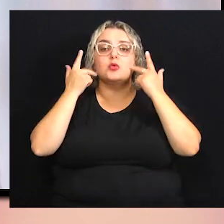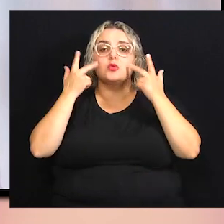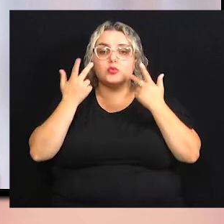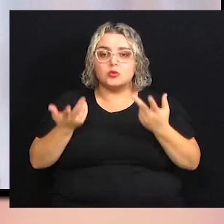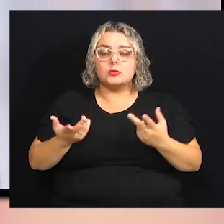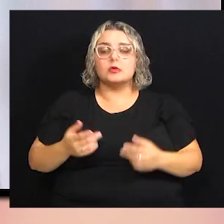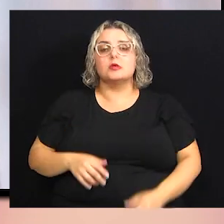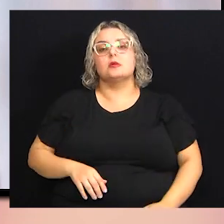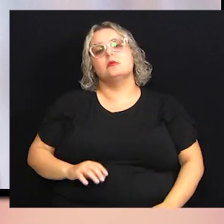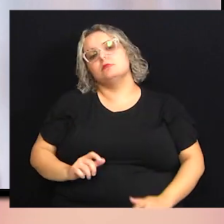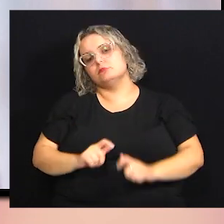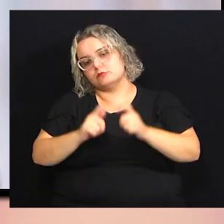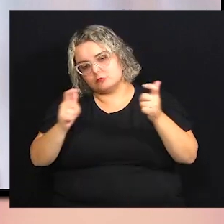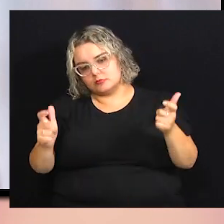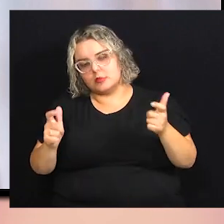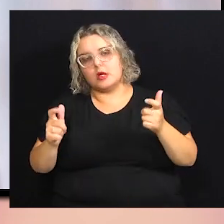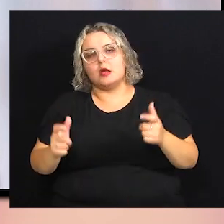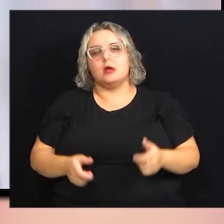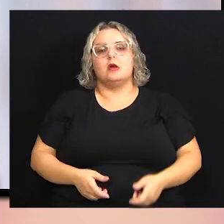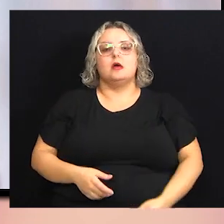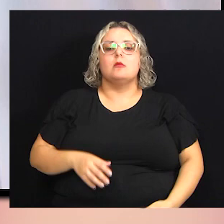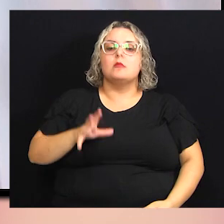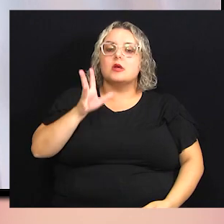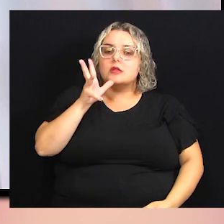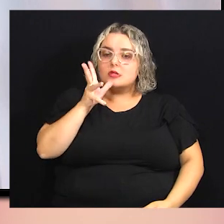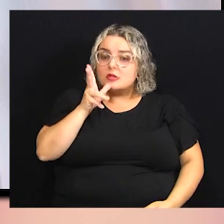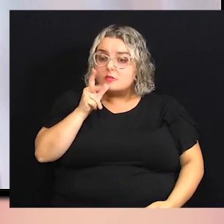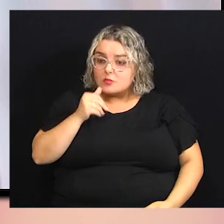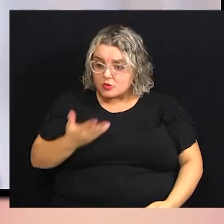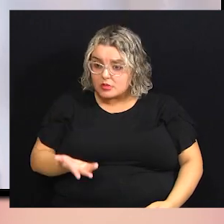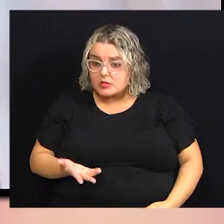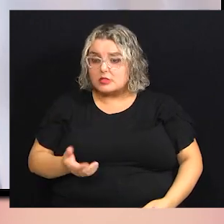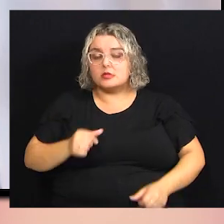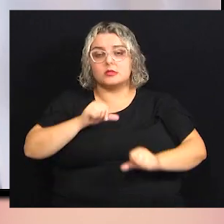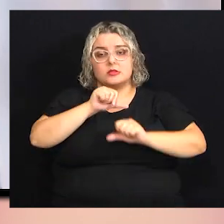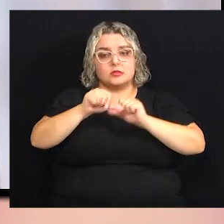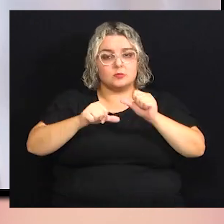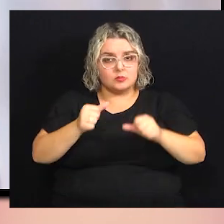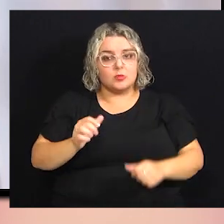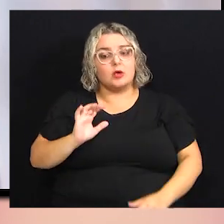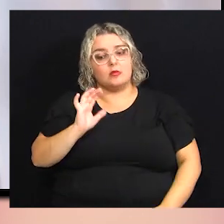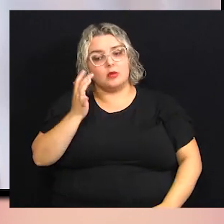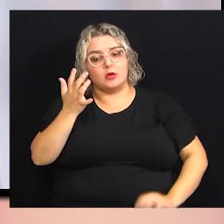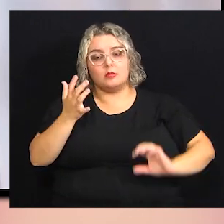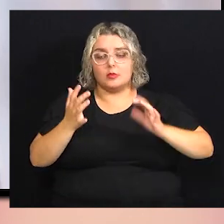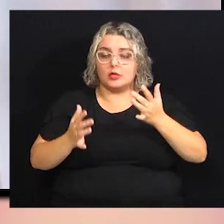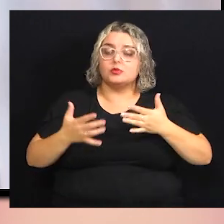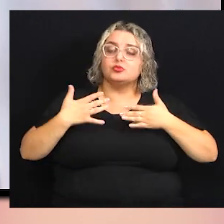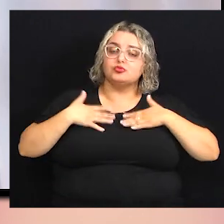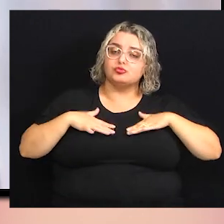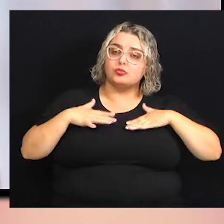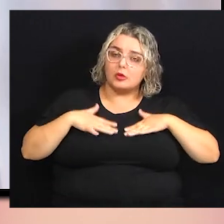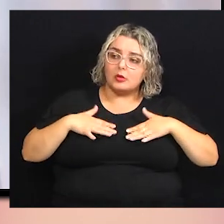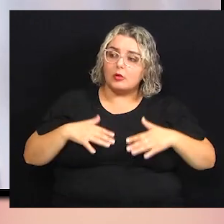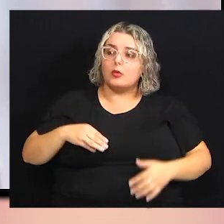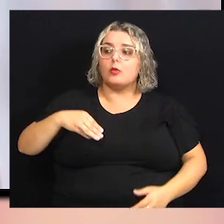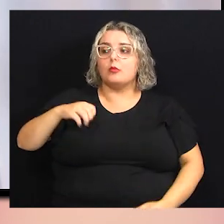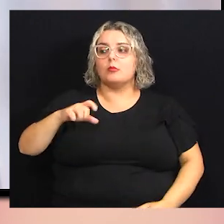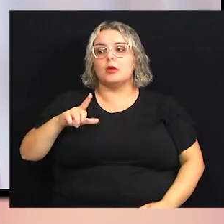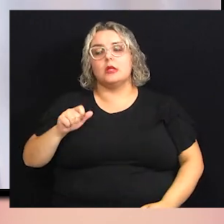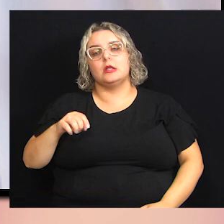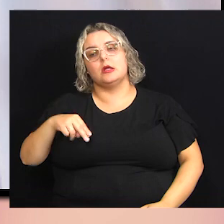são lesões mais insidiosas, são tumores que crescem mais lentamente. Então, essas mudanças elas vão acontecer devagar.